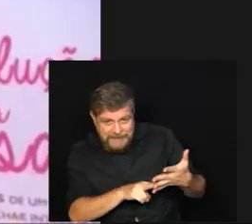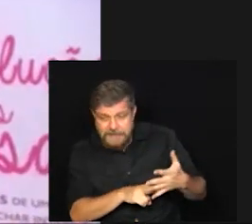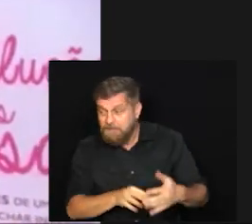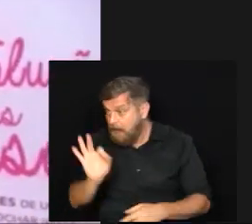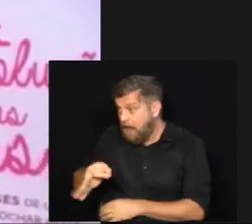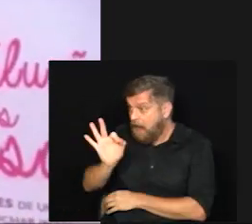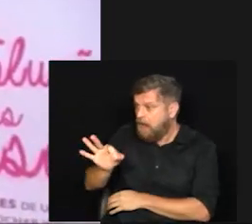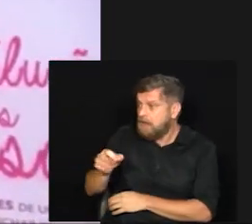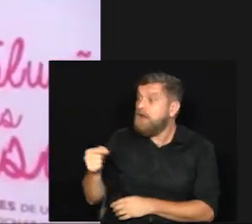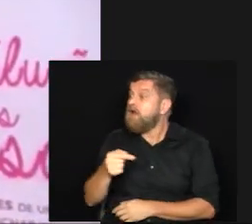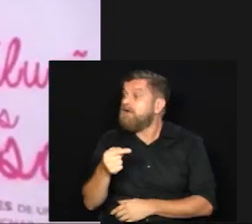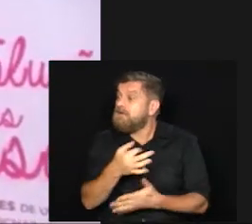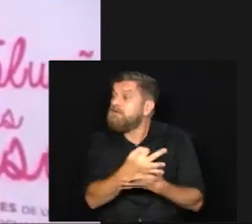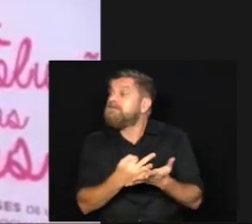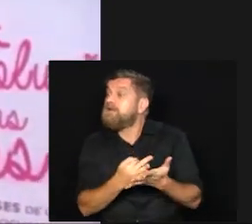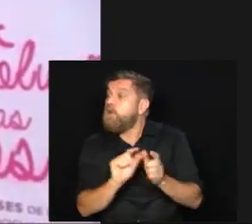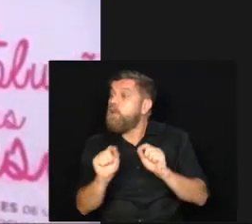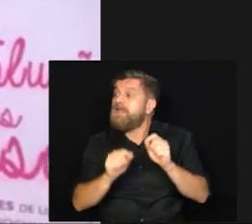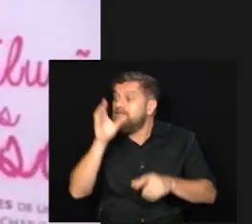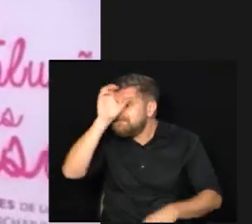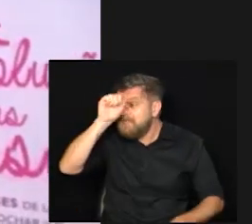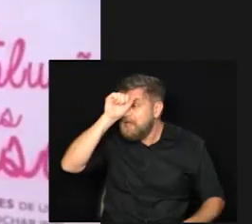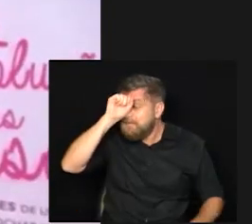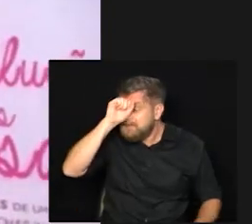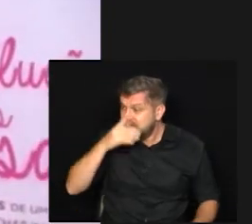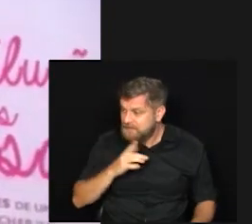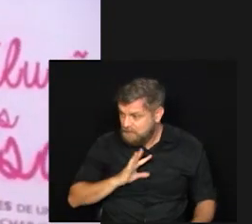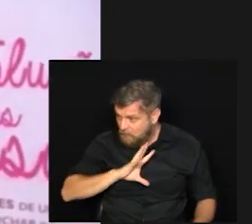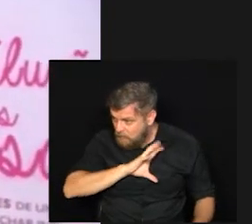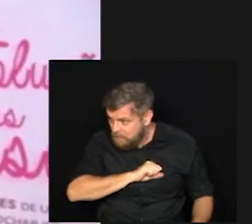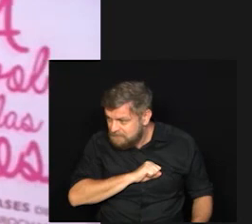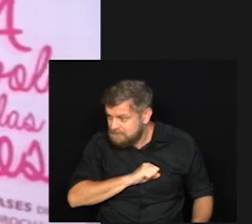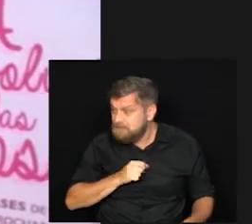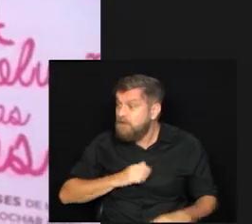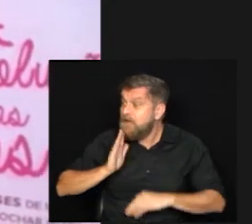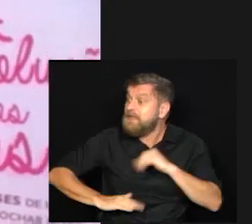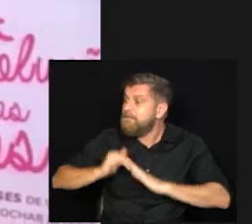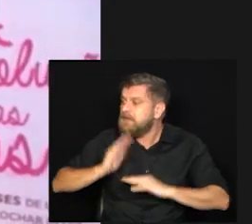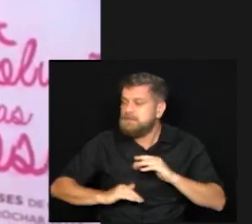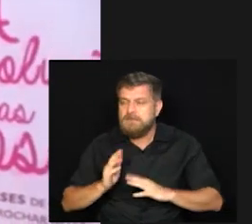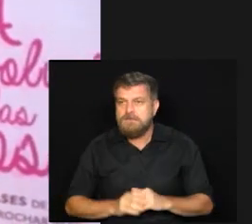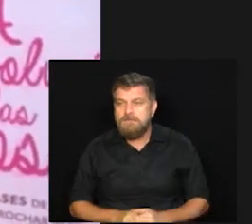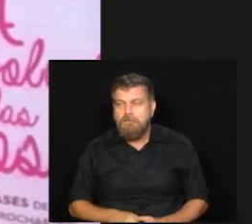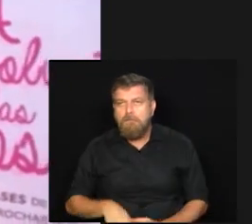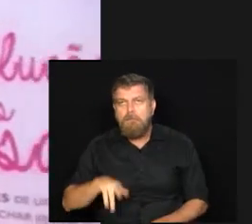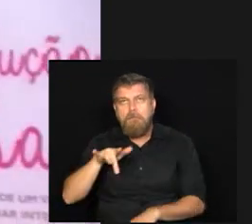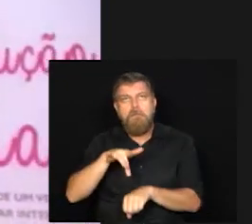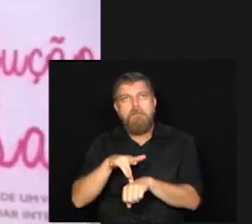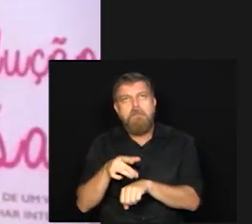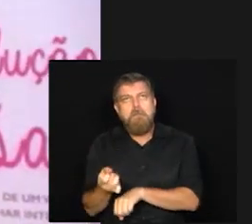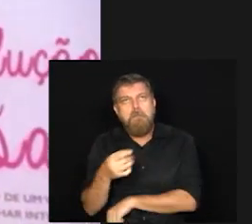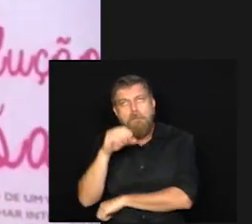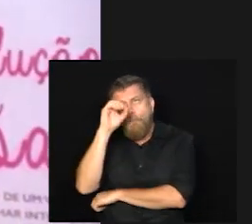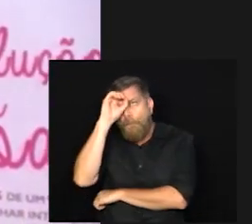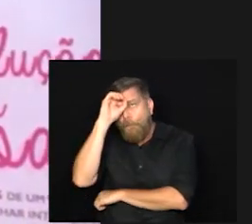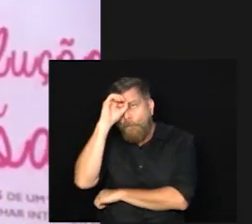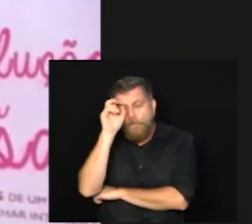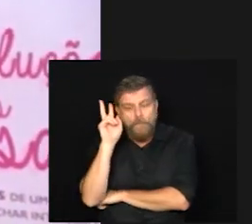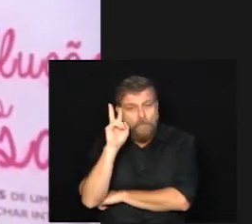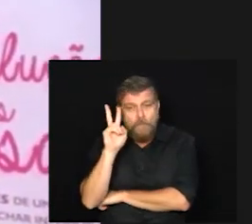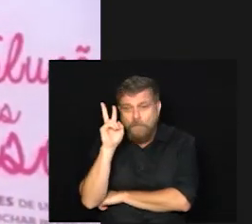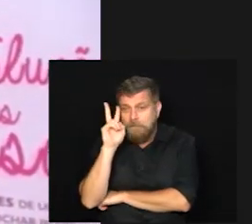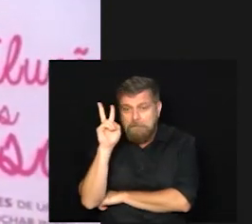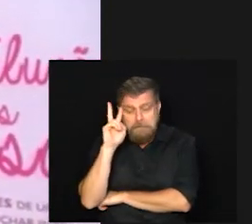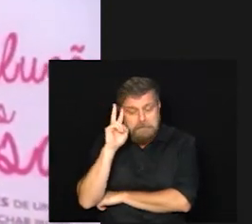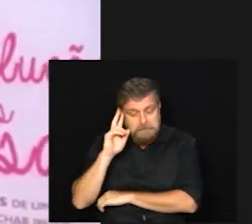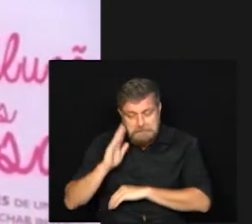Li. E tá, e o que você aprendeu? O que você já colocou em prática na sua vida? e aí você não se lembra ou você não